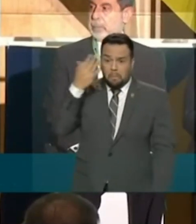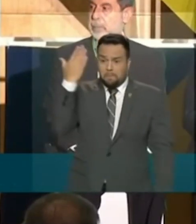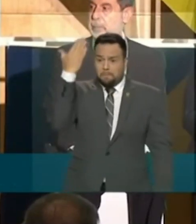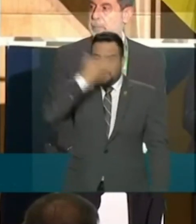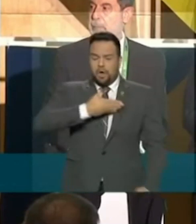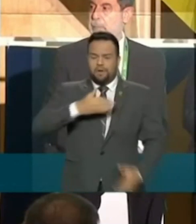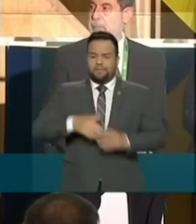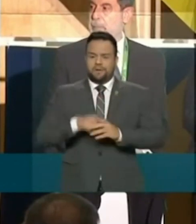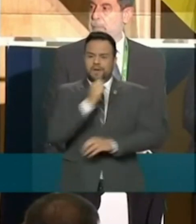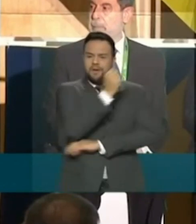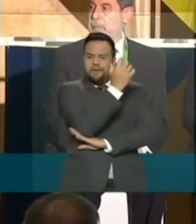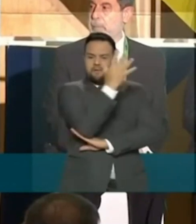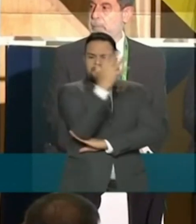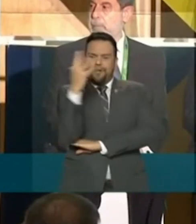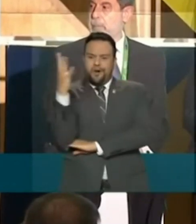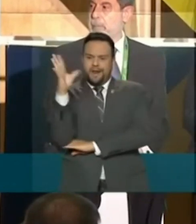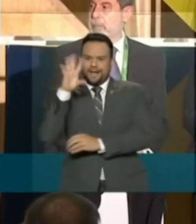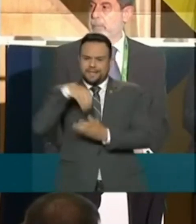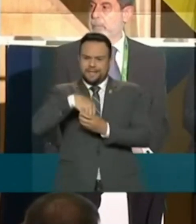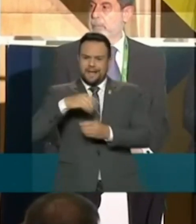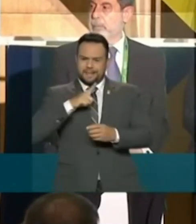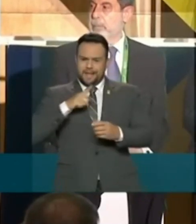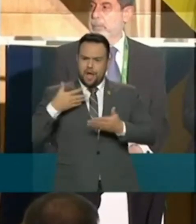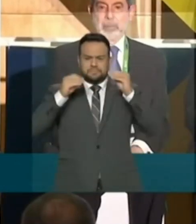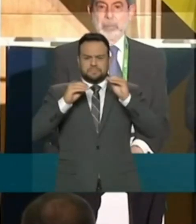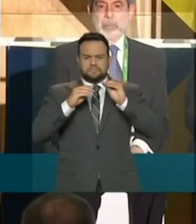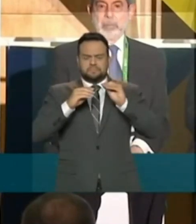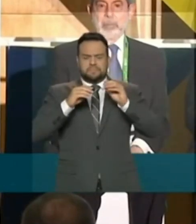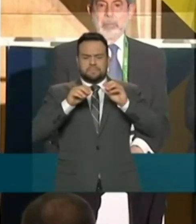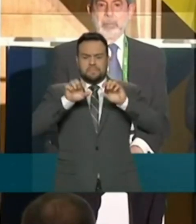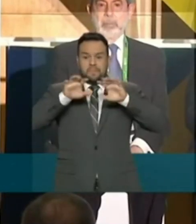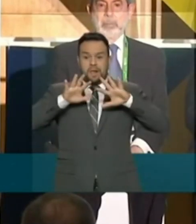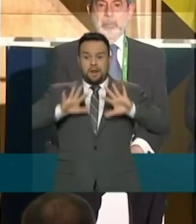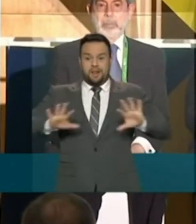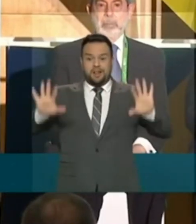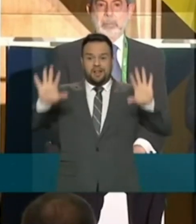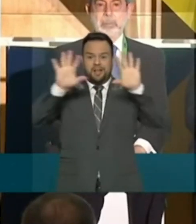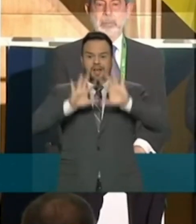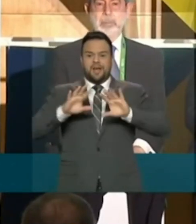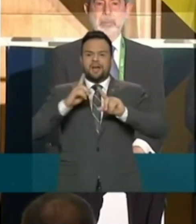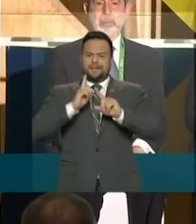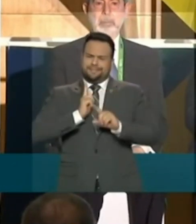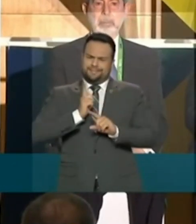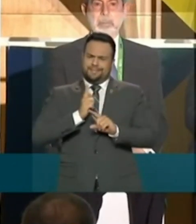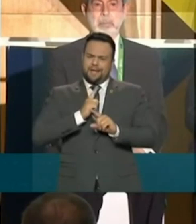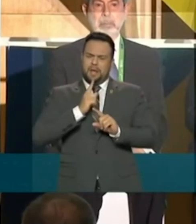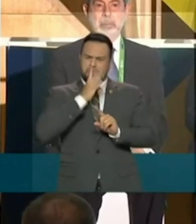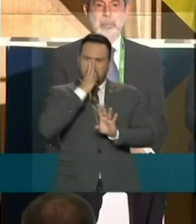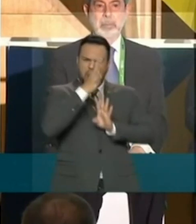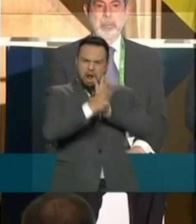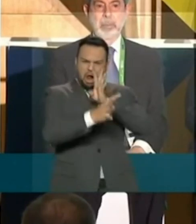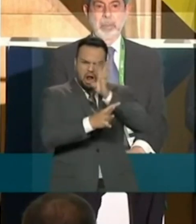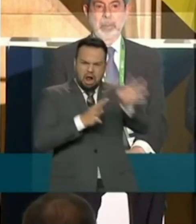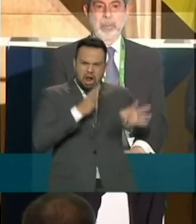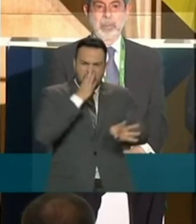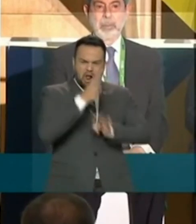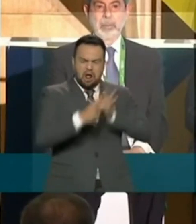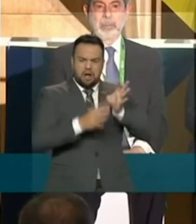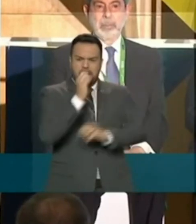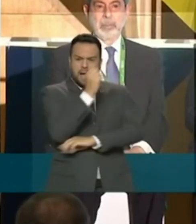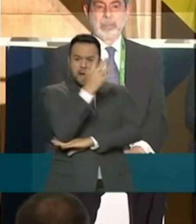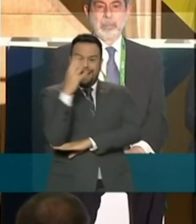ser uma floresta úmida, não pega fogo. Os ataques que o Brasil sofre quando se fala em Amazônia não são